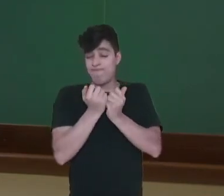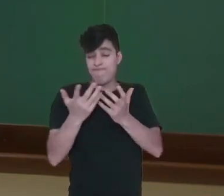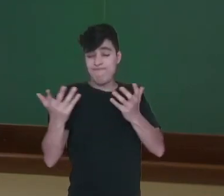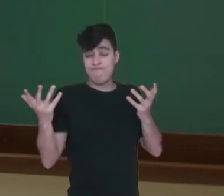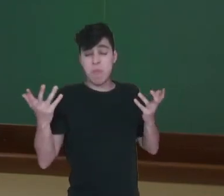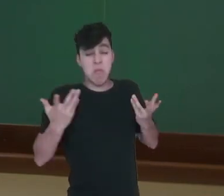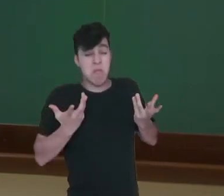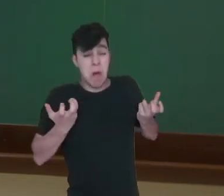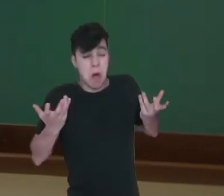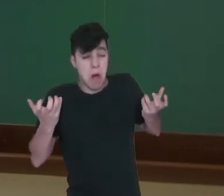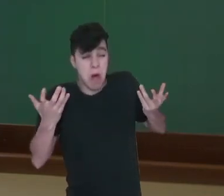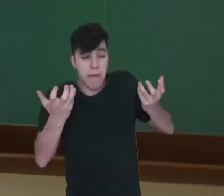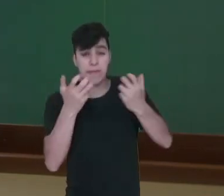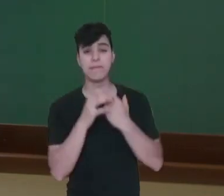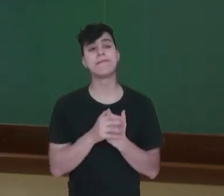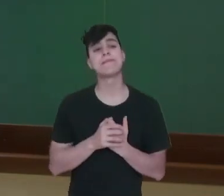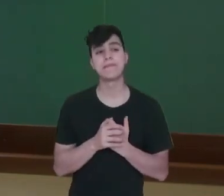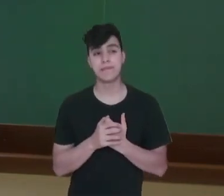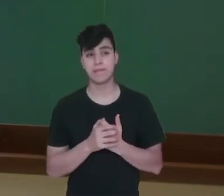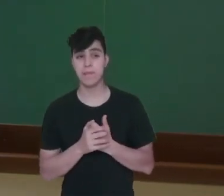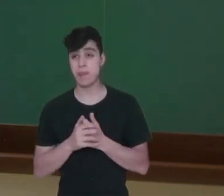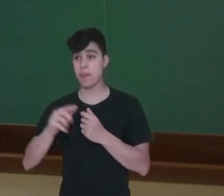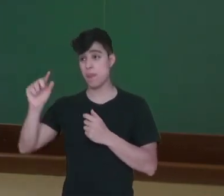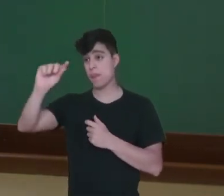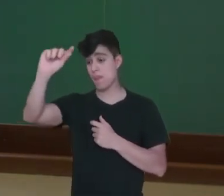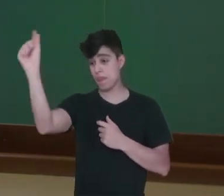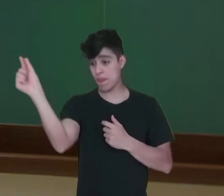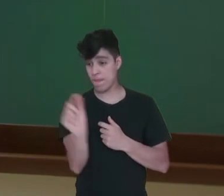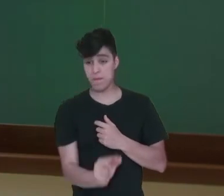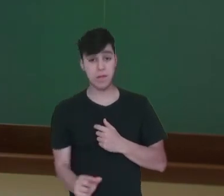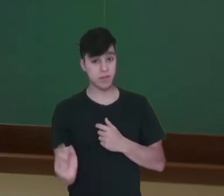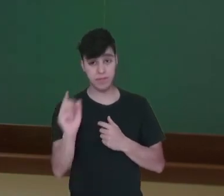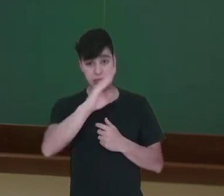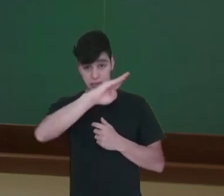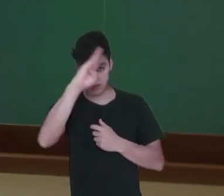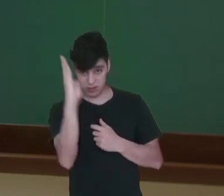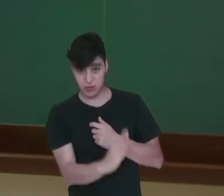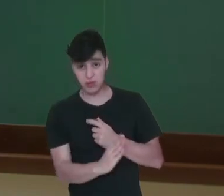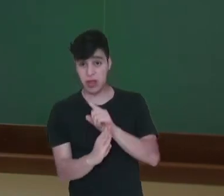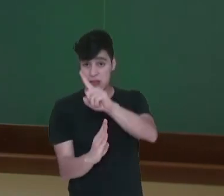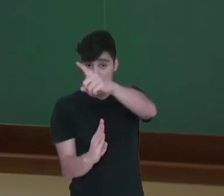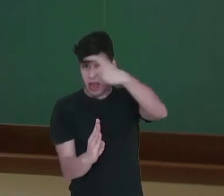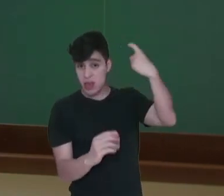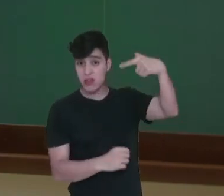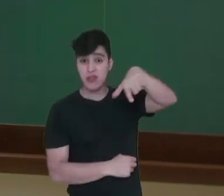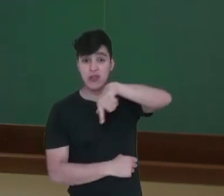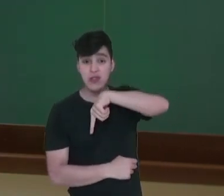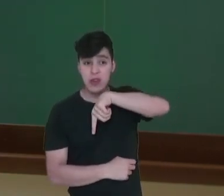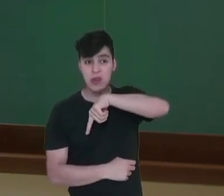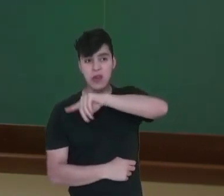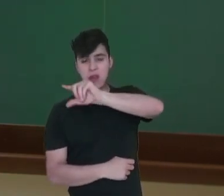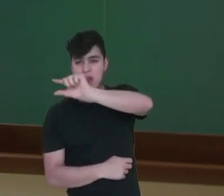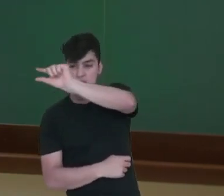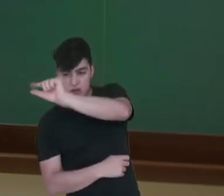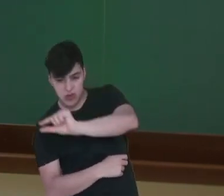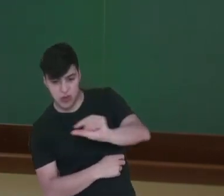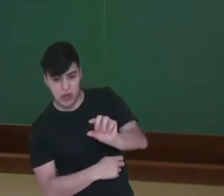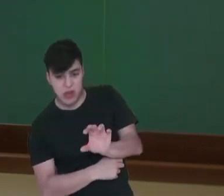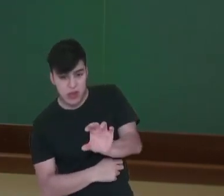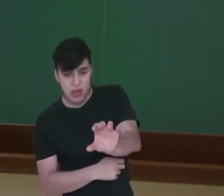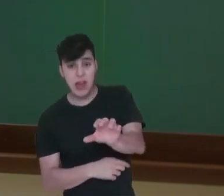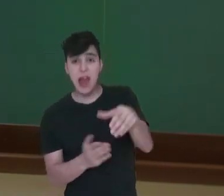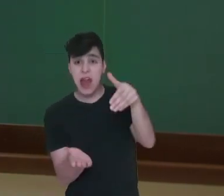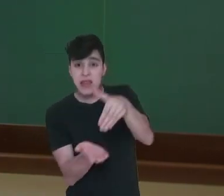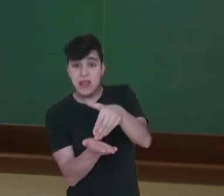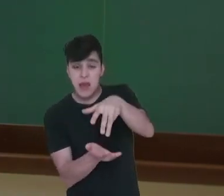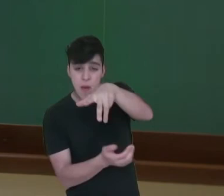de vegetação. Toda a porção litorânea do Brasil, e inclusive algumas áreas ali mais para o interior, chegando até o Mato